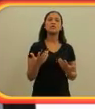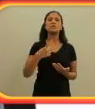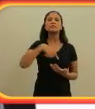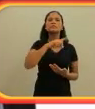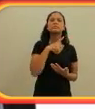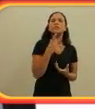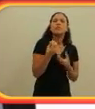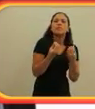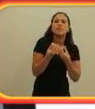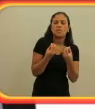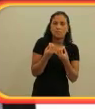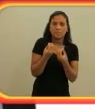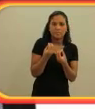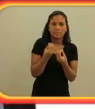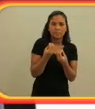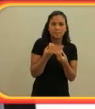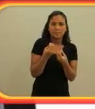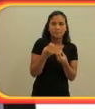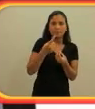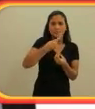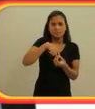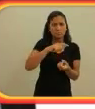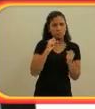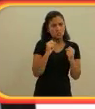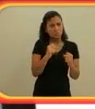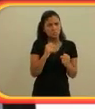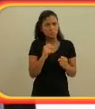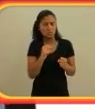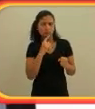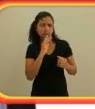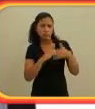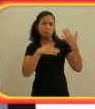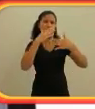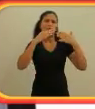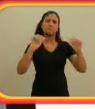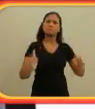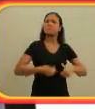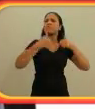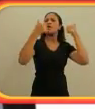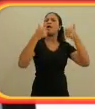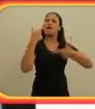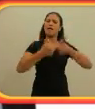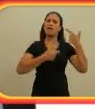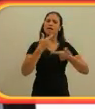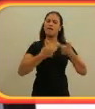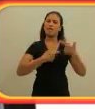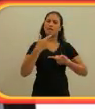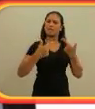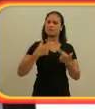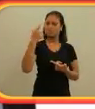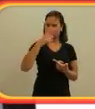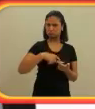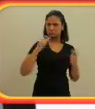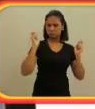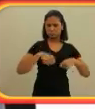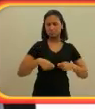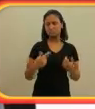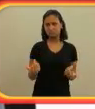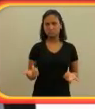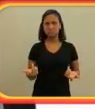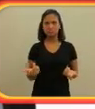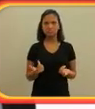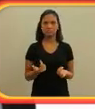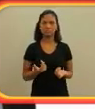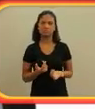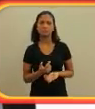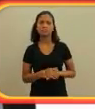tratamento em relação aos praticantes. Então, conhecer as patologias a serem tratadas, as suas implicações, para quê? Para que eles possam, então,